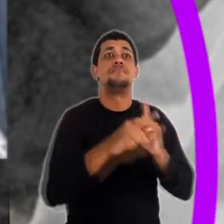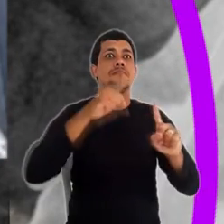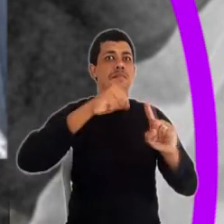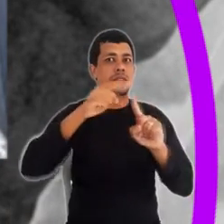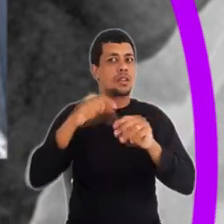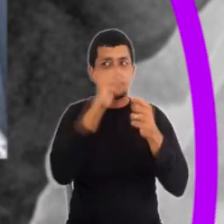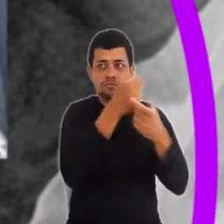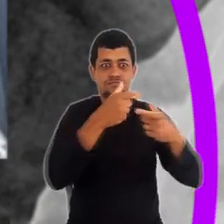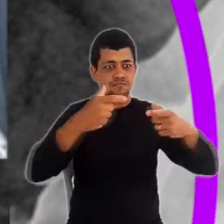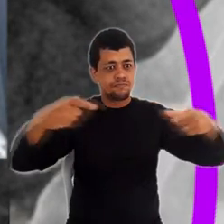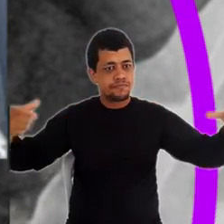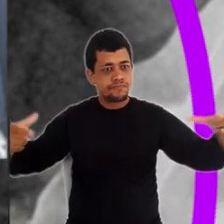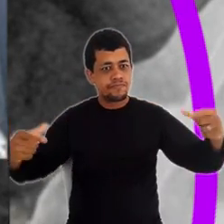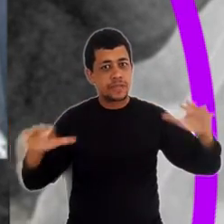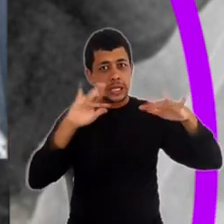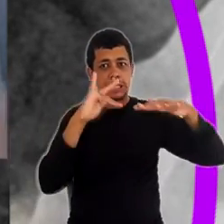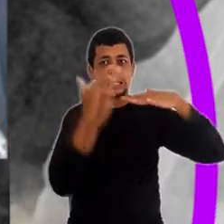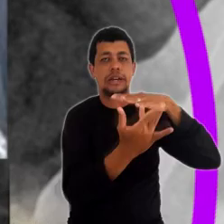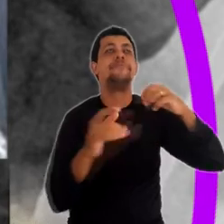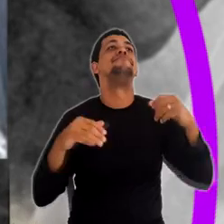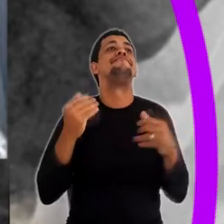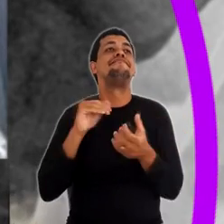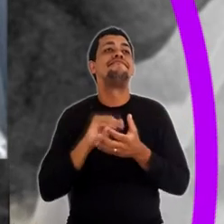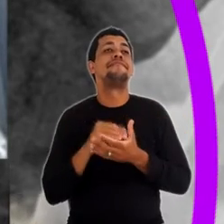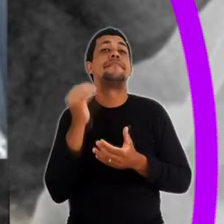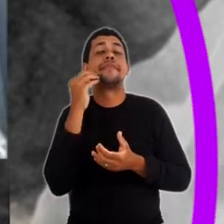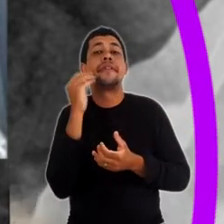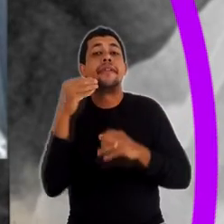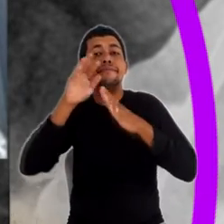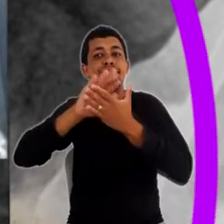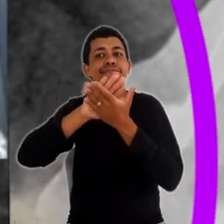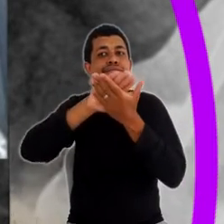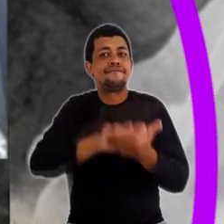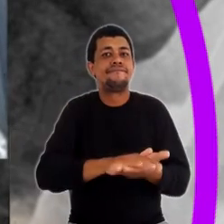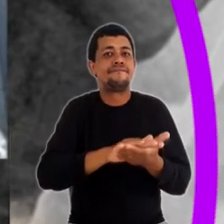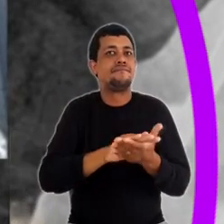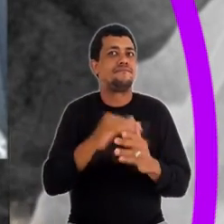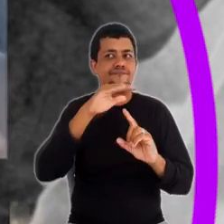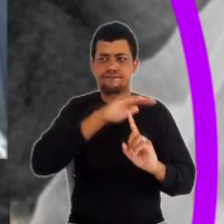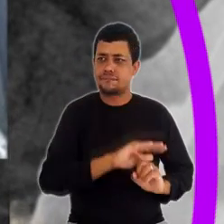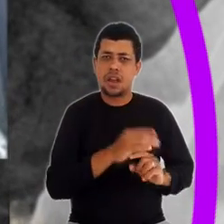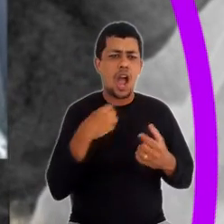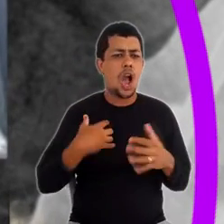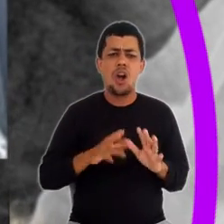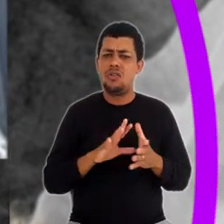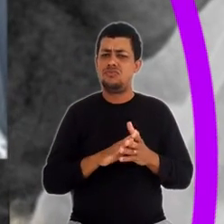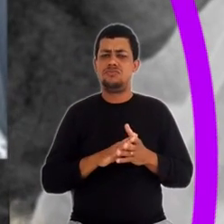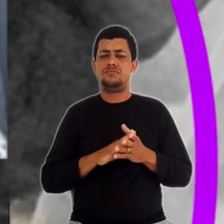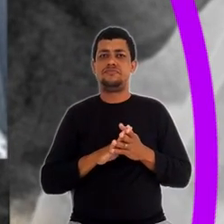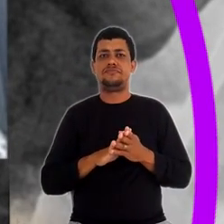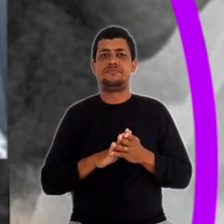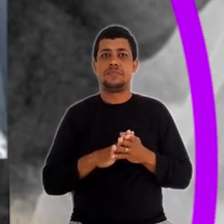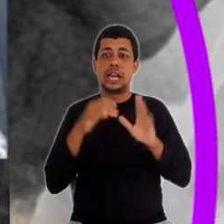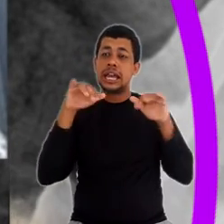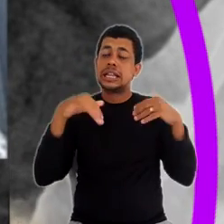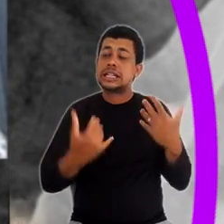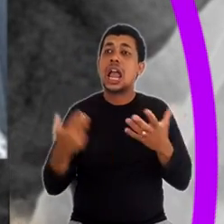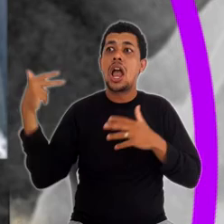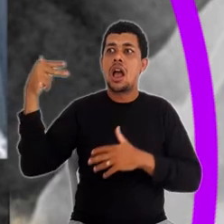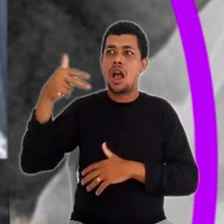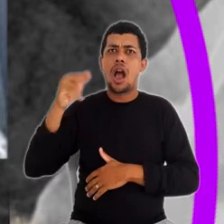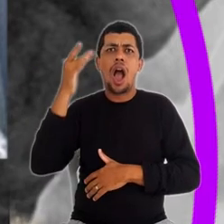que a maior parte das mídias tenta abafar, né? Ou tenta sensacionalizar. Então, o